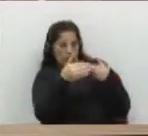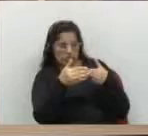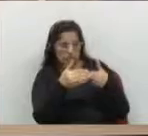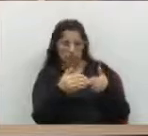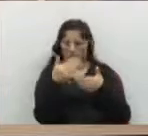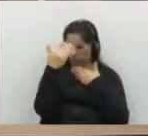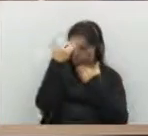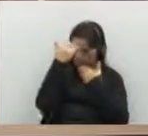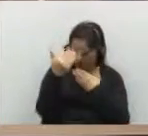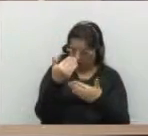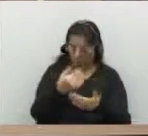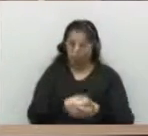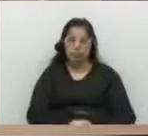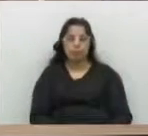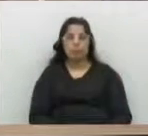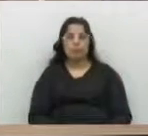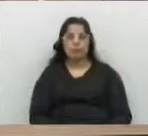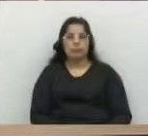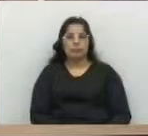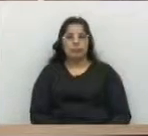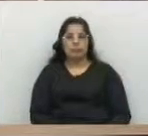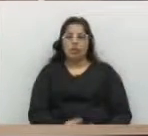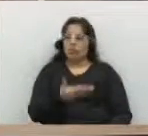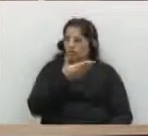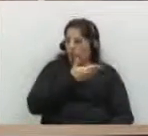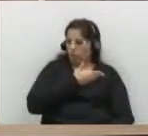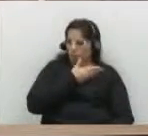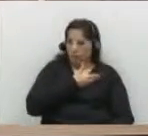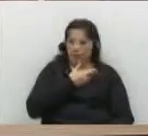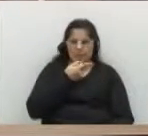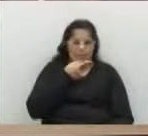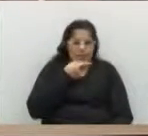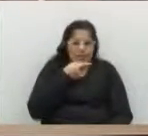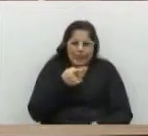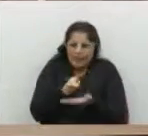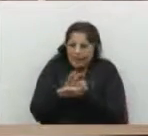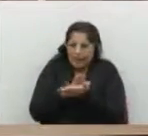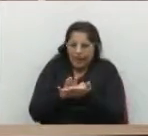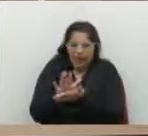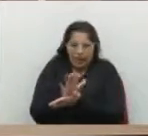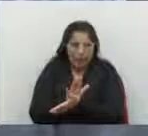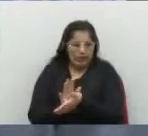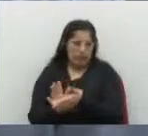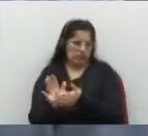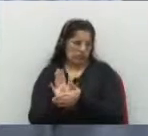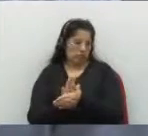Muito obrigado pela parte. Nobre colega, eu não falei em nenhum momento